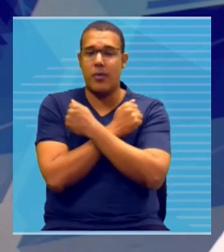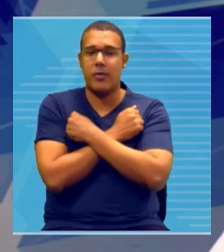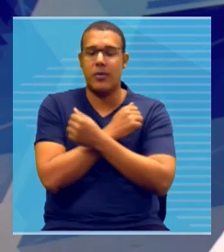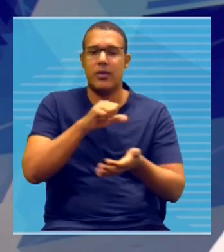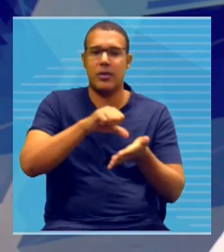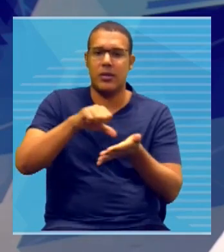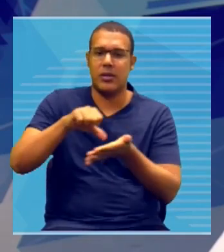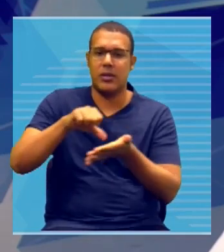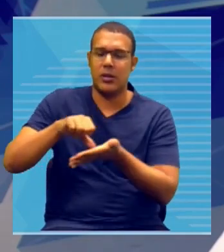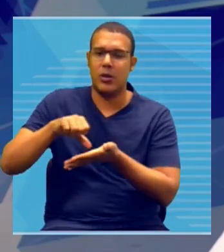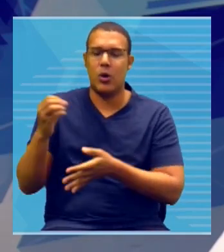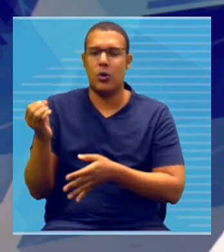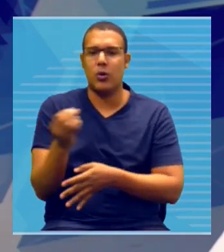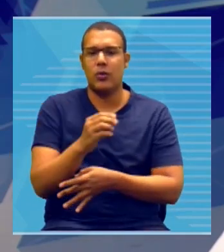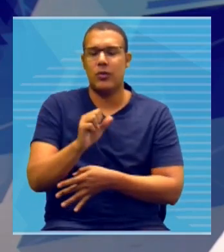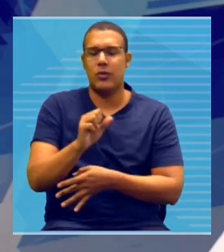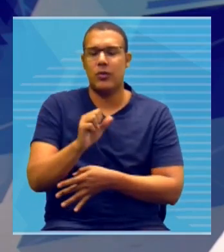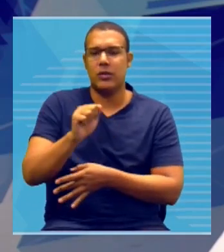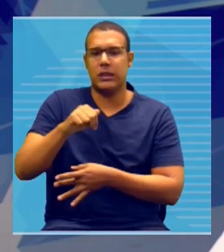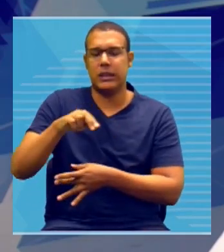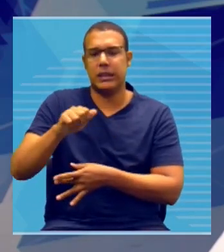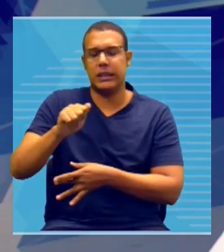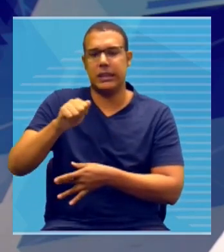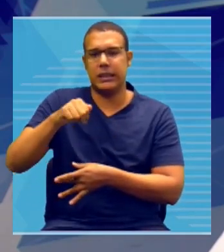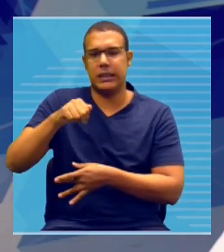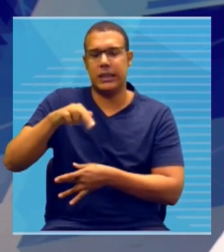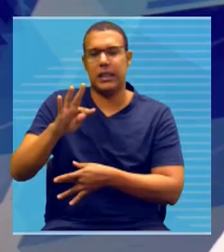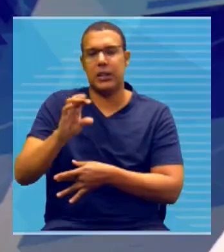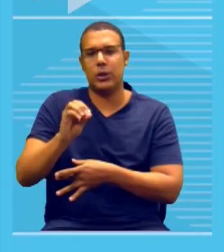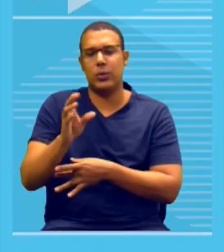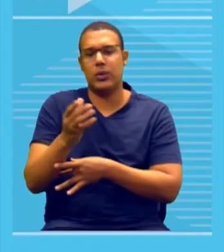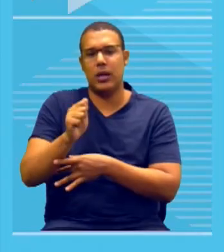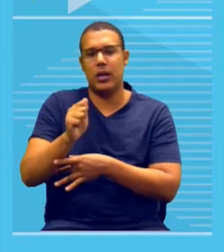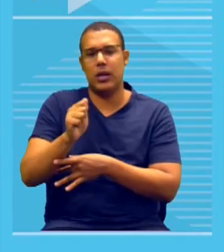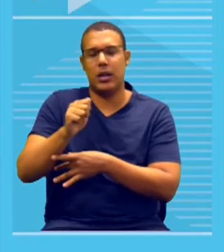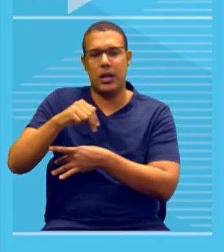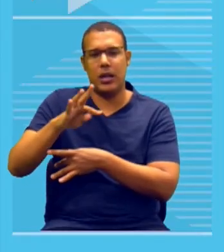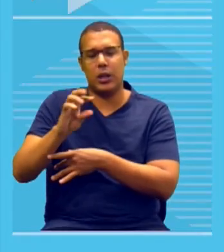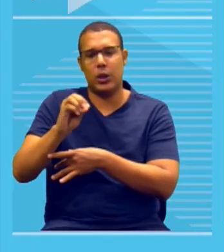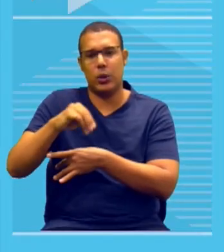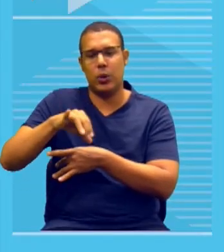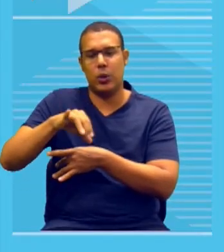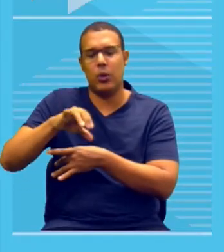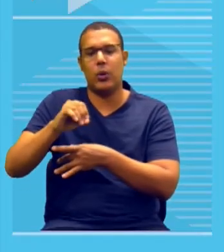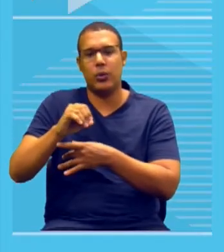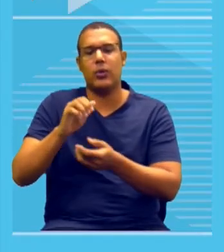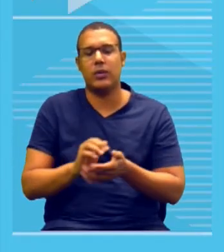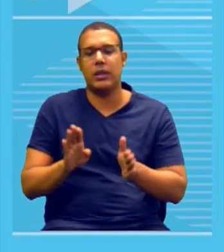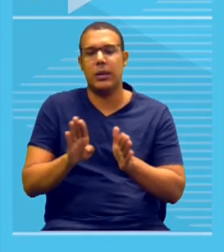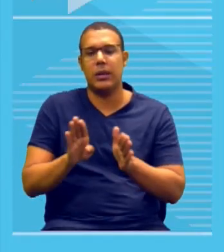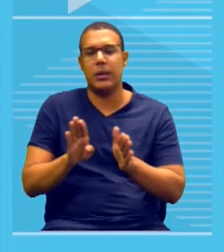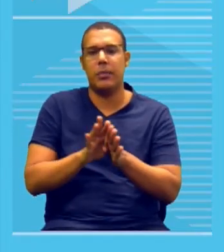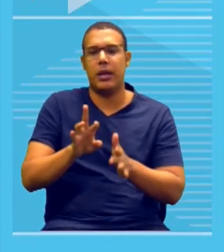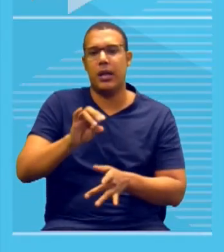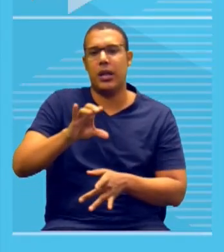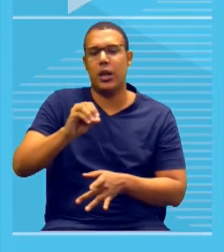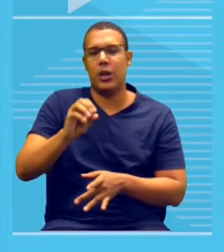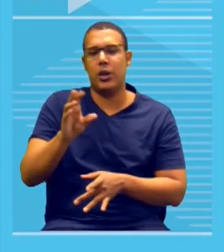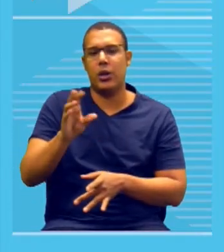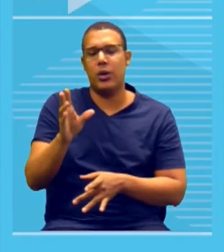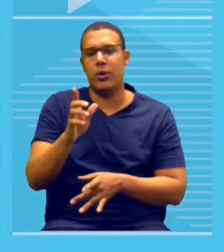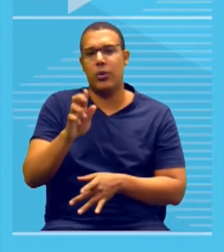Novo Santo Antônio do Piauí Rio Grande do Piauí também um forte